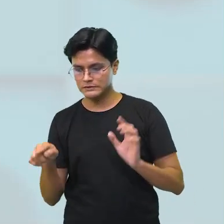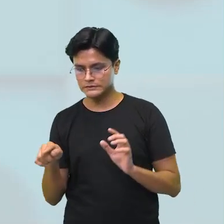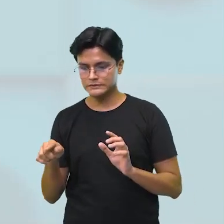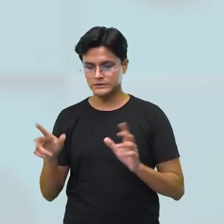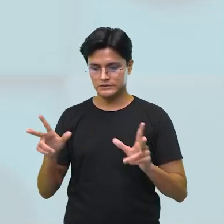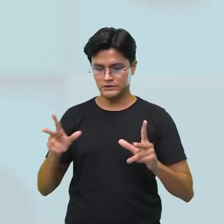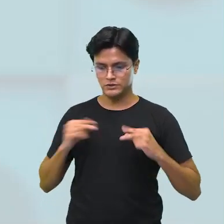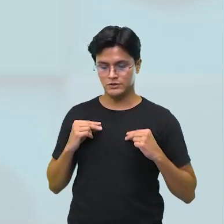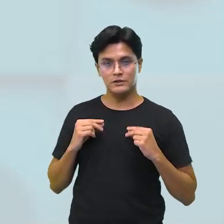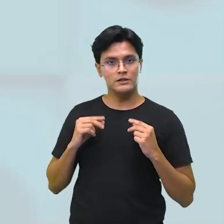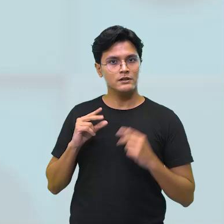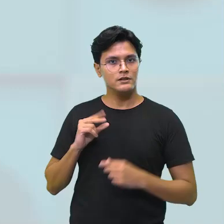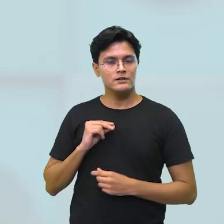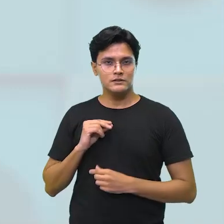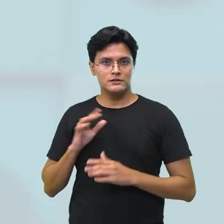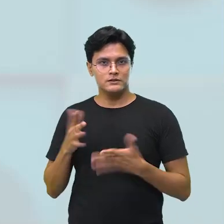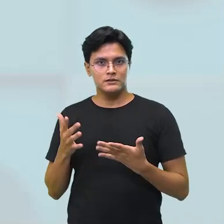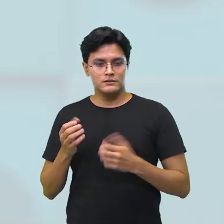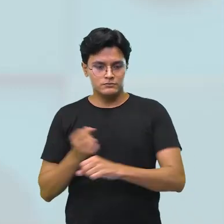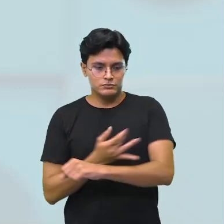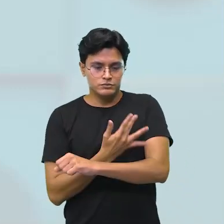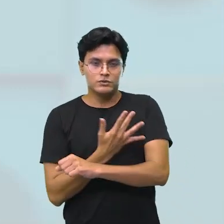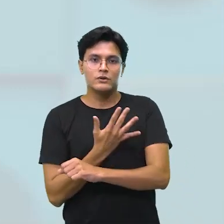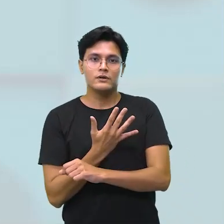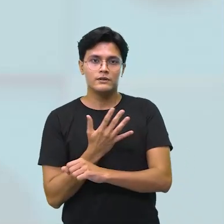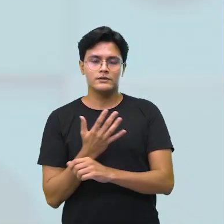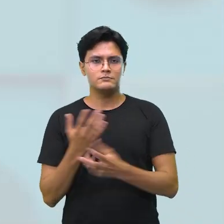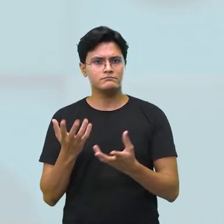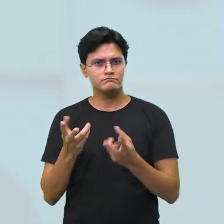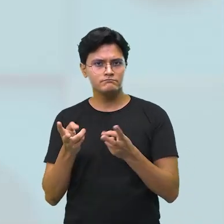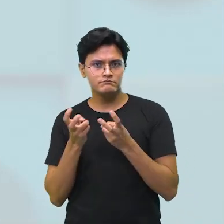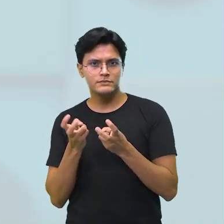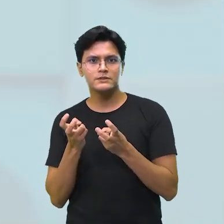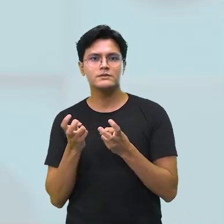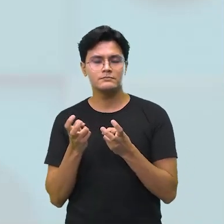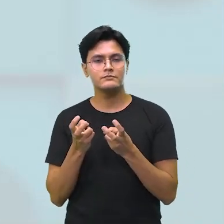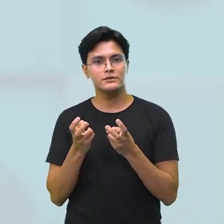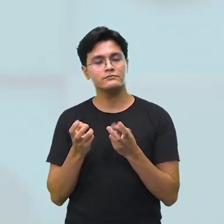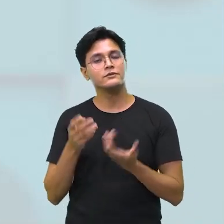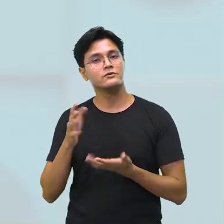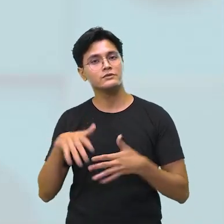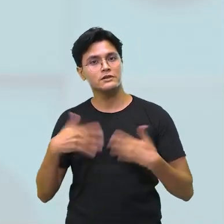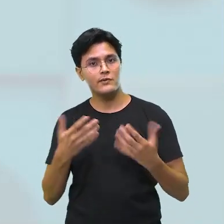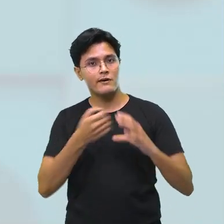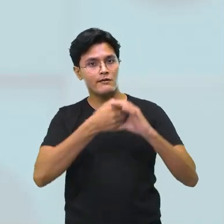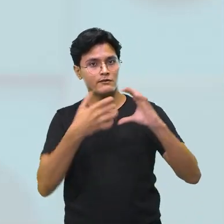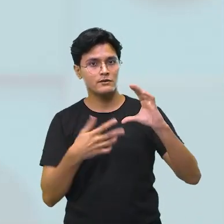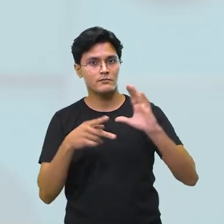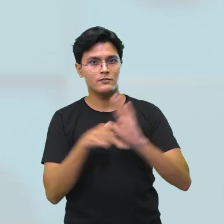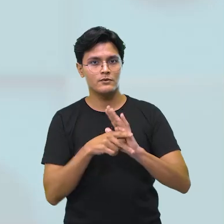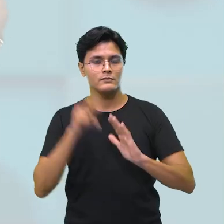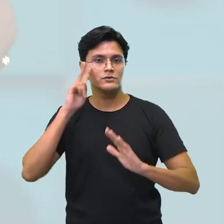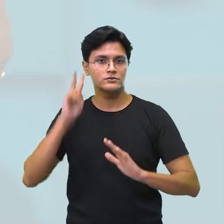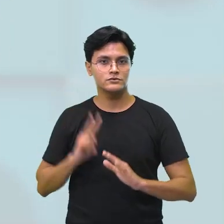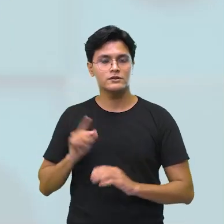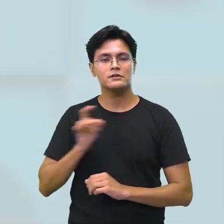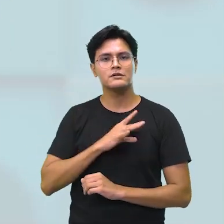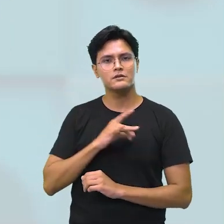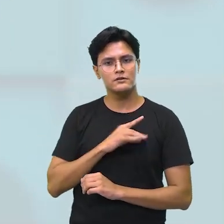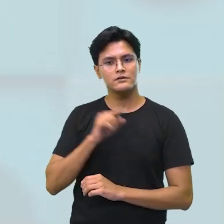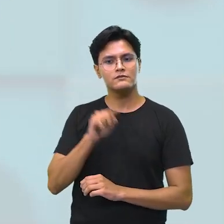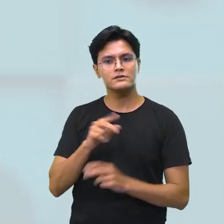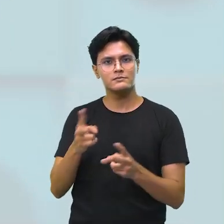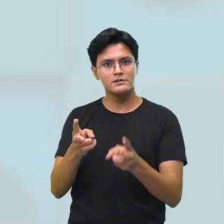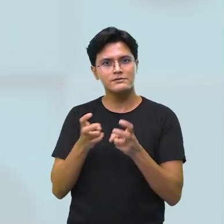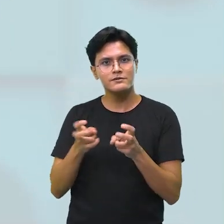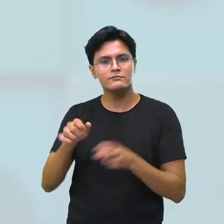arrepiei. Então tá vendo que a gente vai descrevendo como era o senhor T? Nos contos de terror a gente descreve bem exatamente para você perceber o